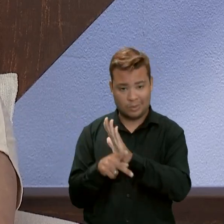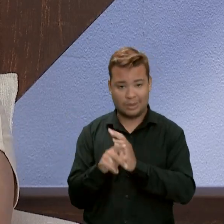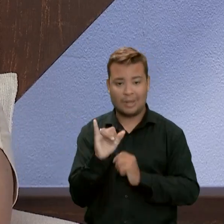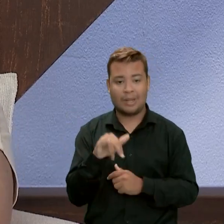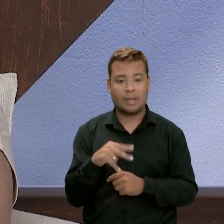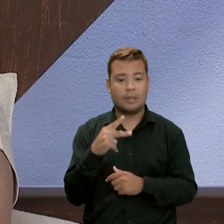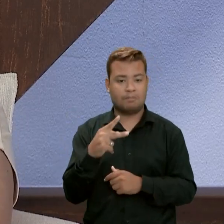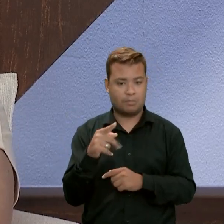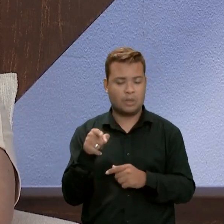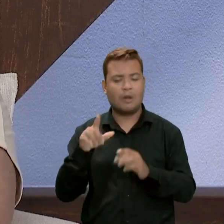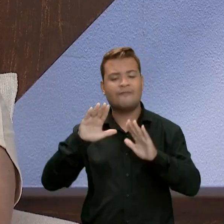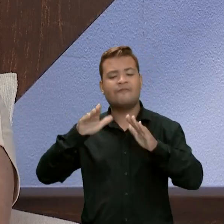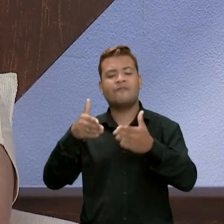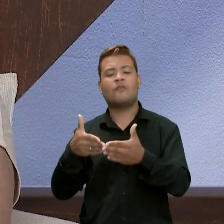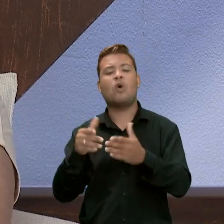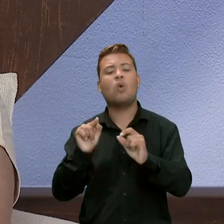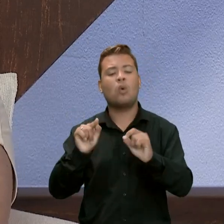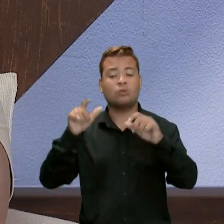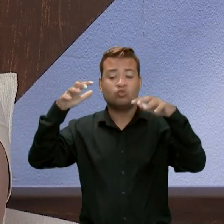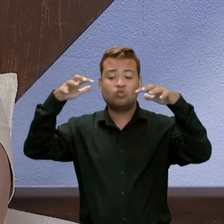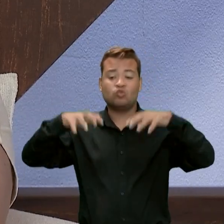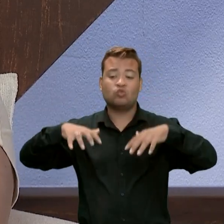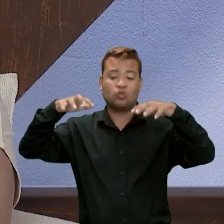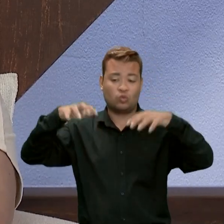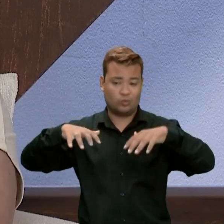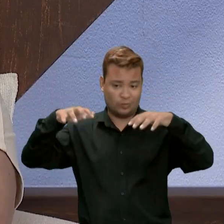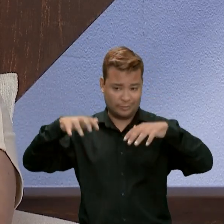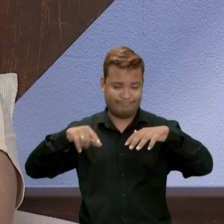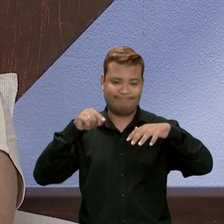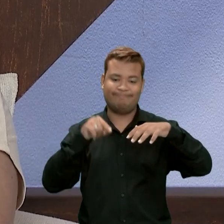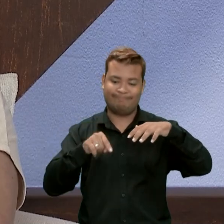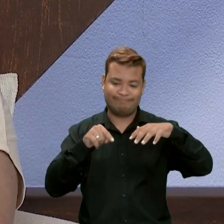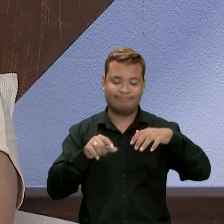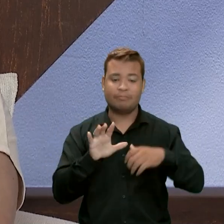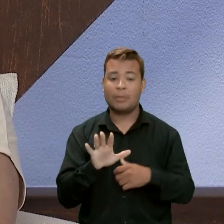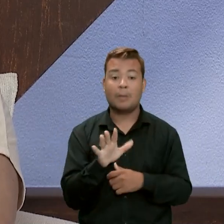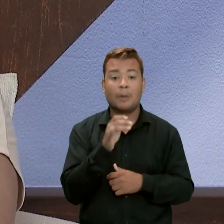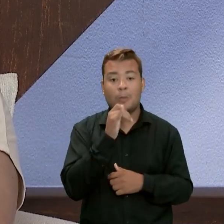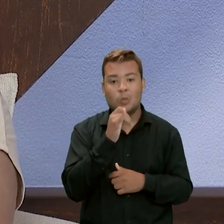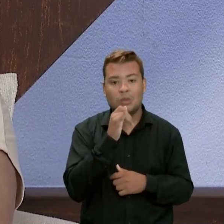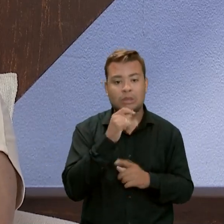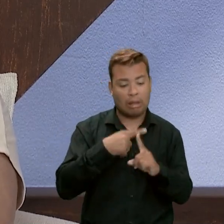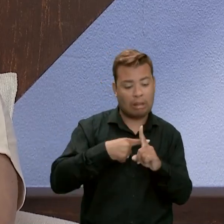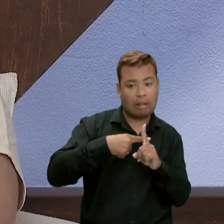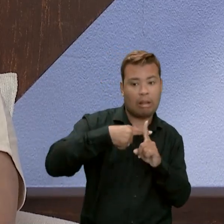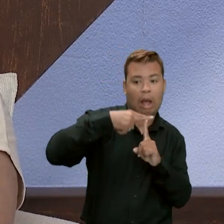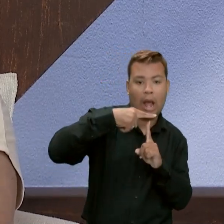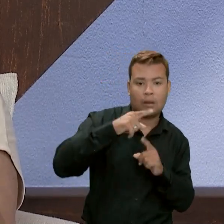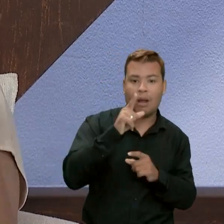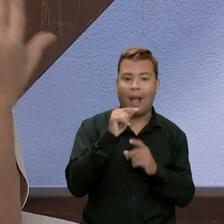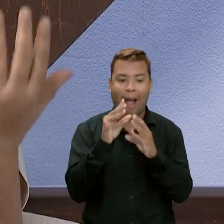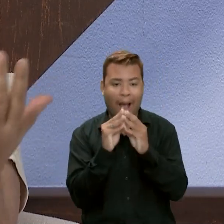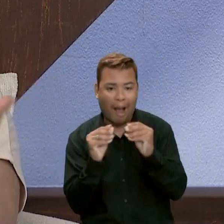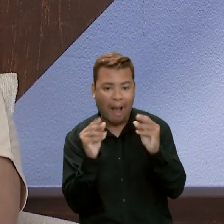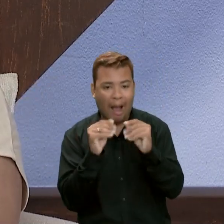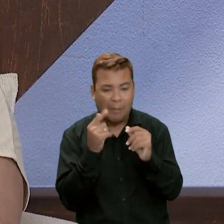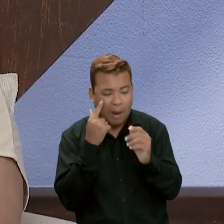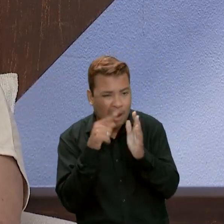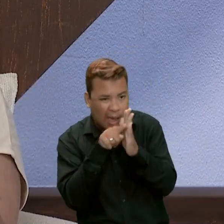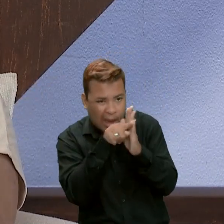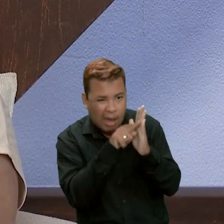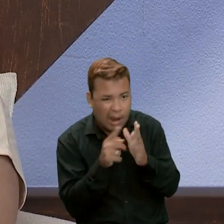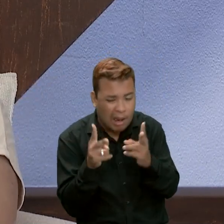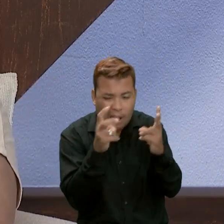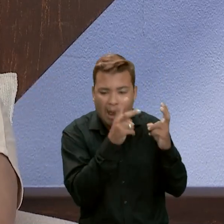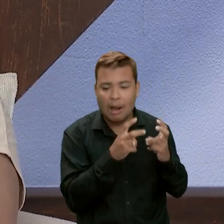para chuva, não para medir temperatura e umidade do ar, que também